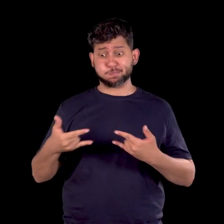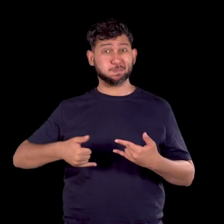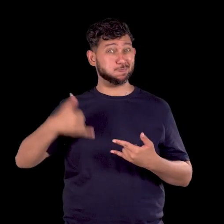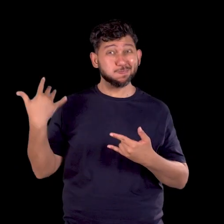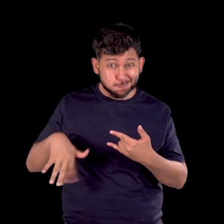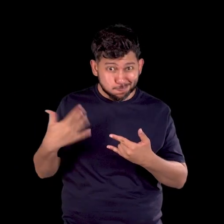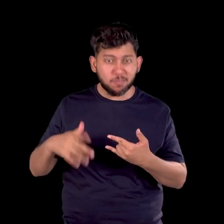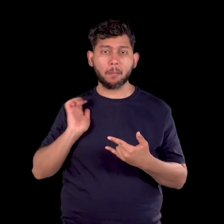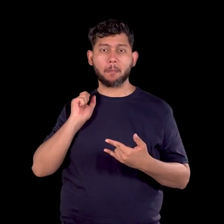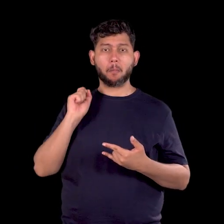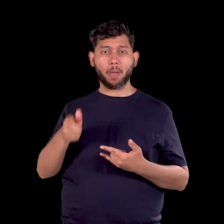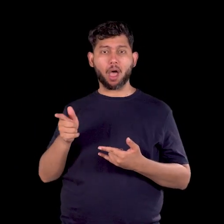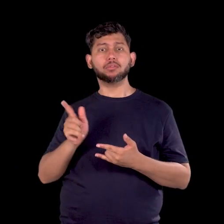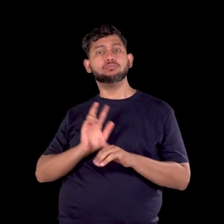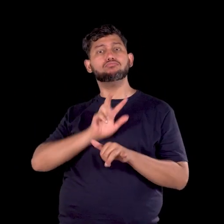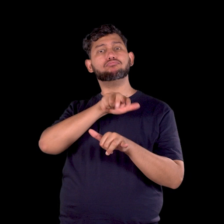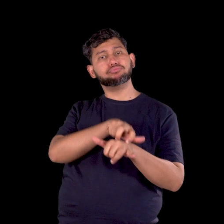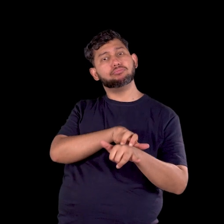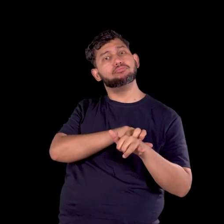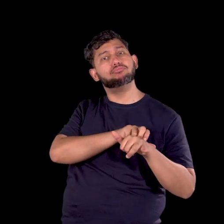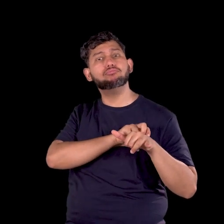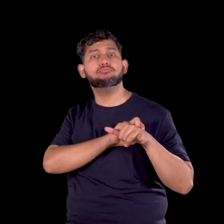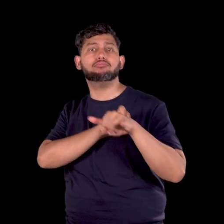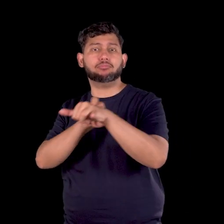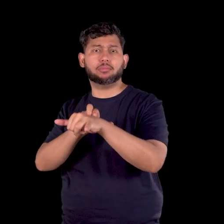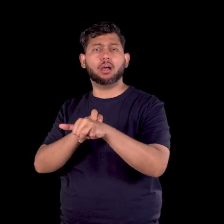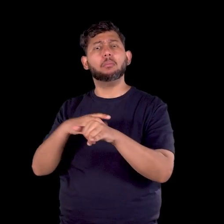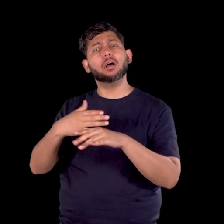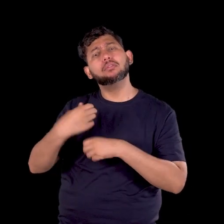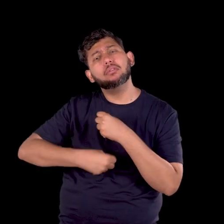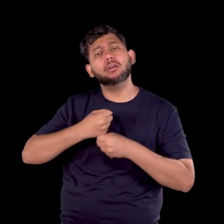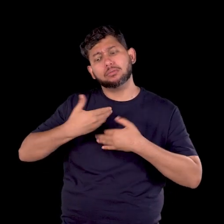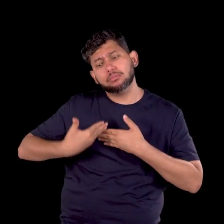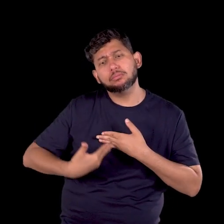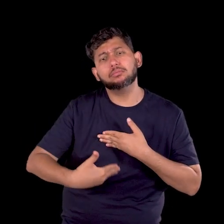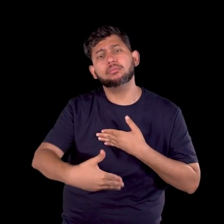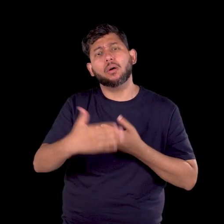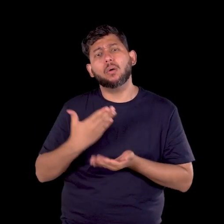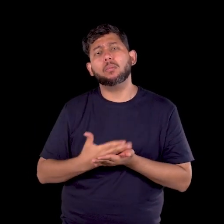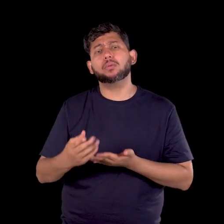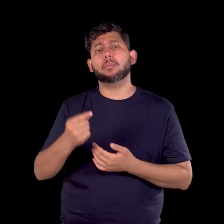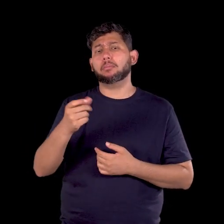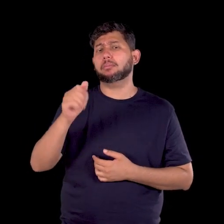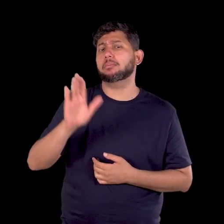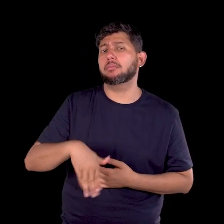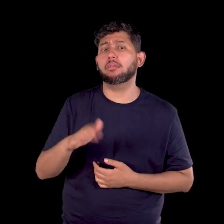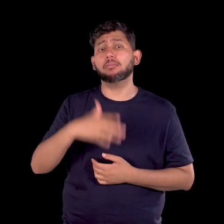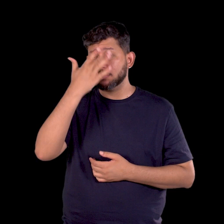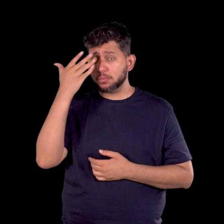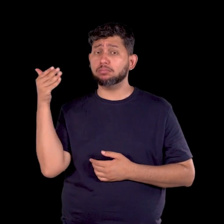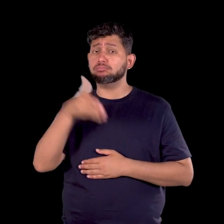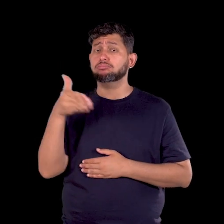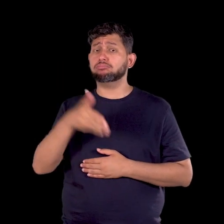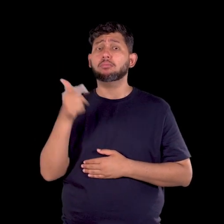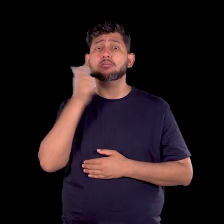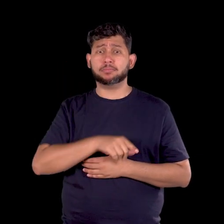pagar o alto custo de uma passagem. Mas como era preciso ganhar escala, logo os preços das passagens ficaram mais